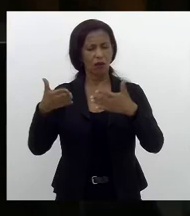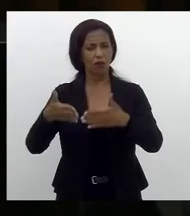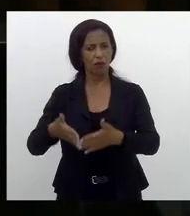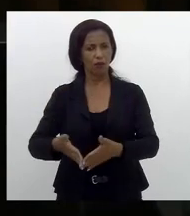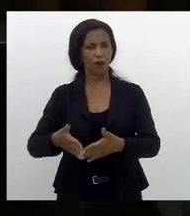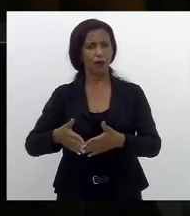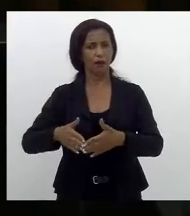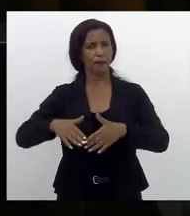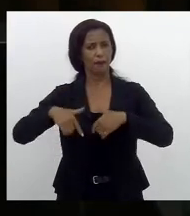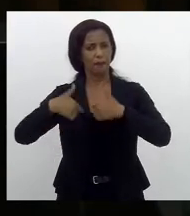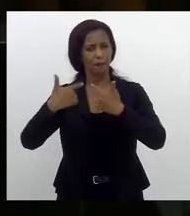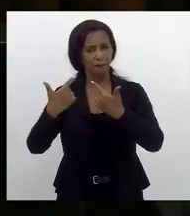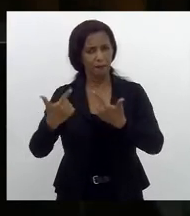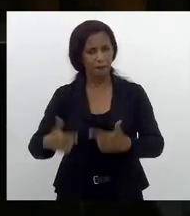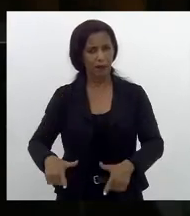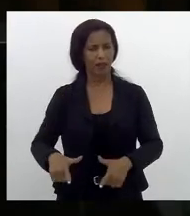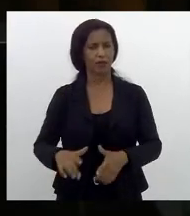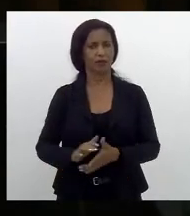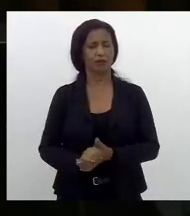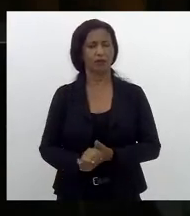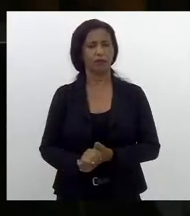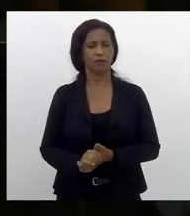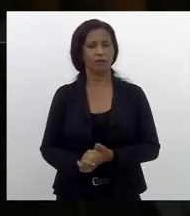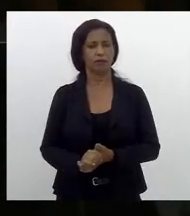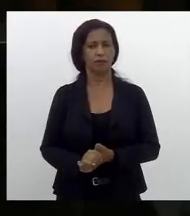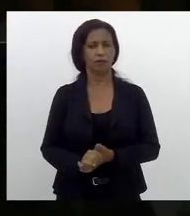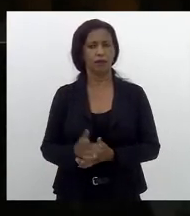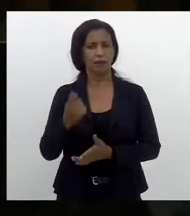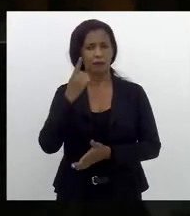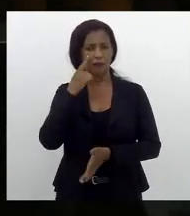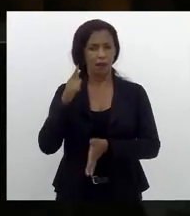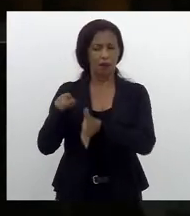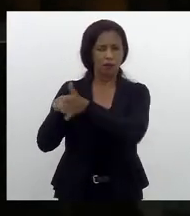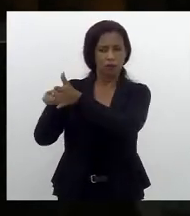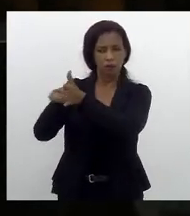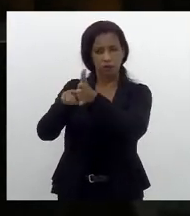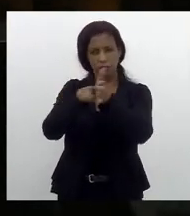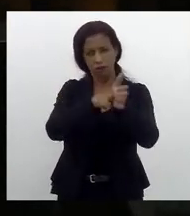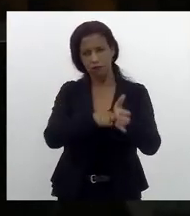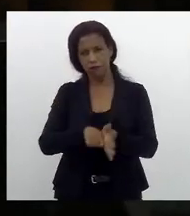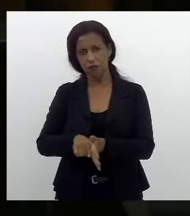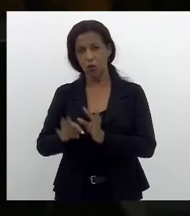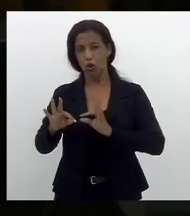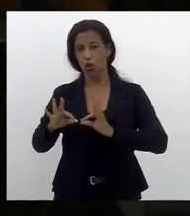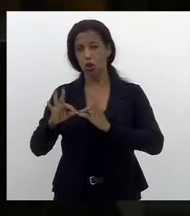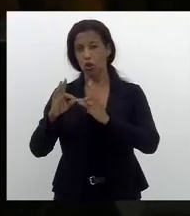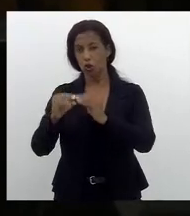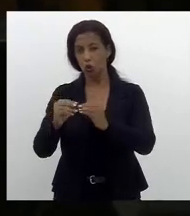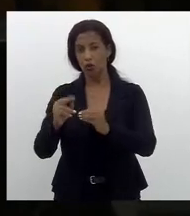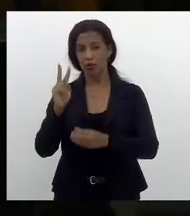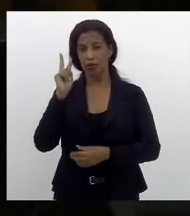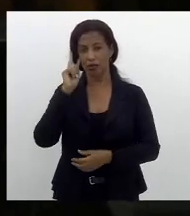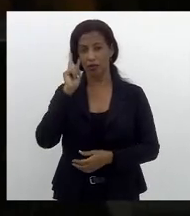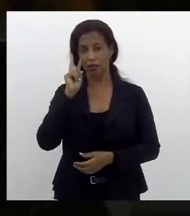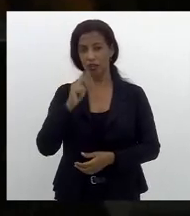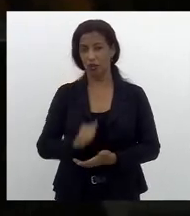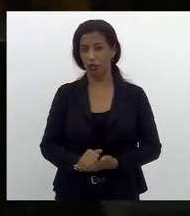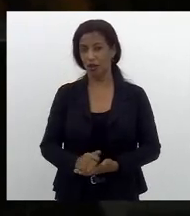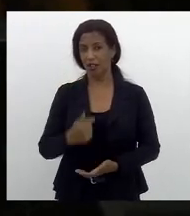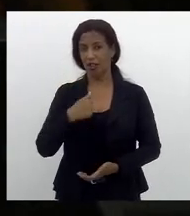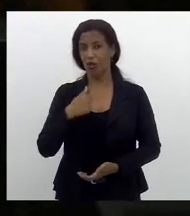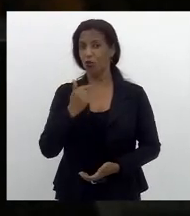vez mais para terminar de levantar toda essa história. E muito em breve, não tenho